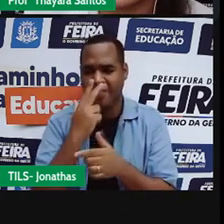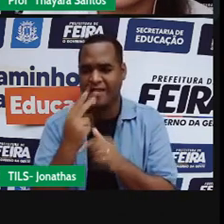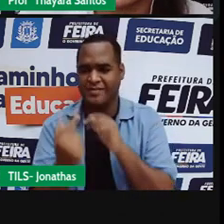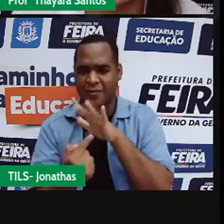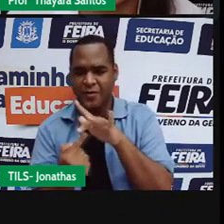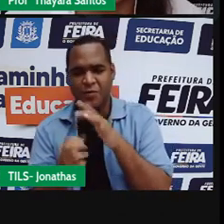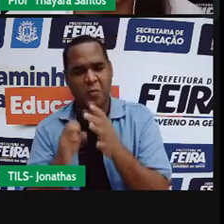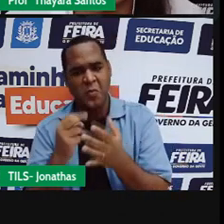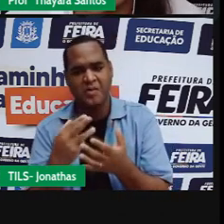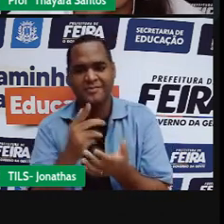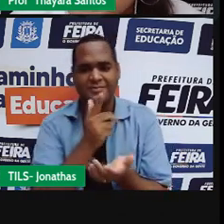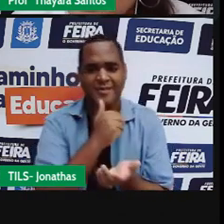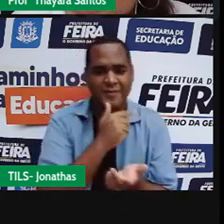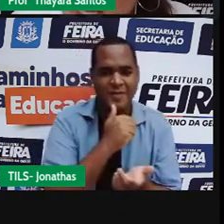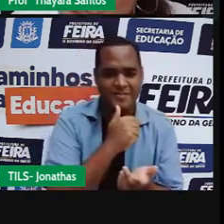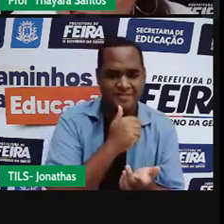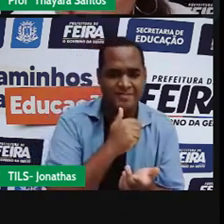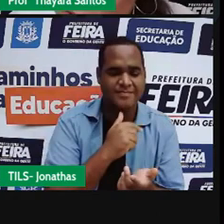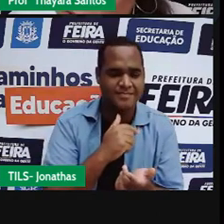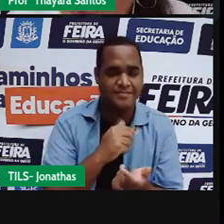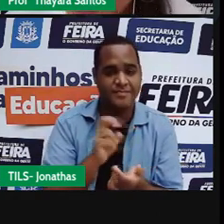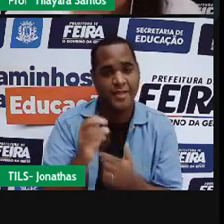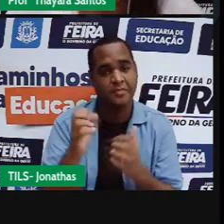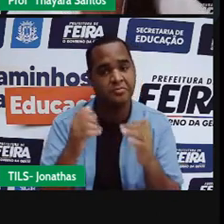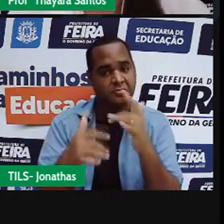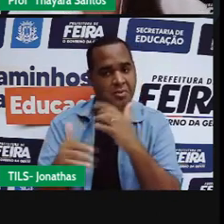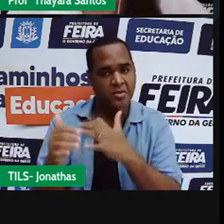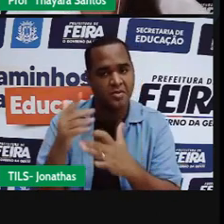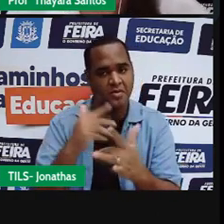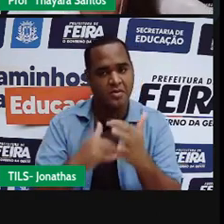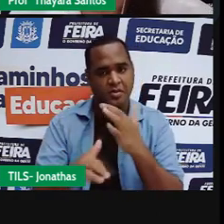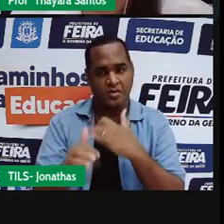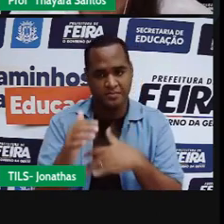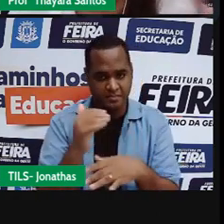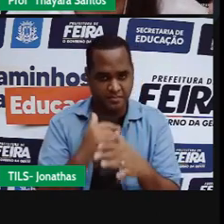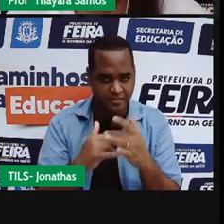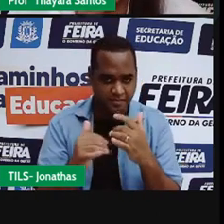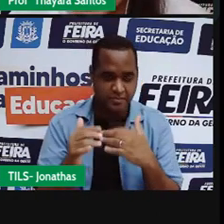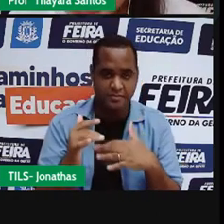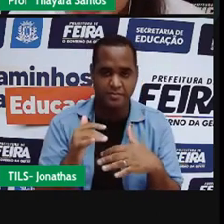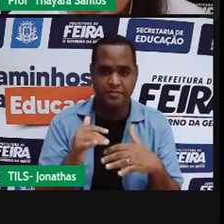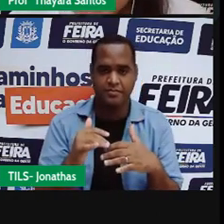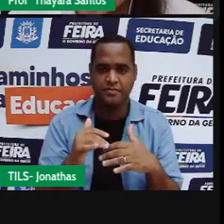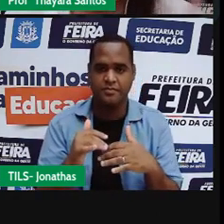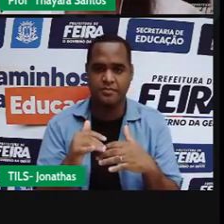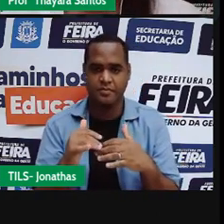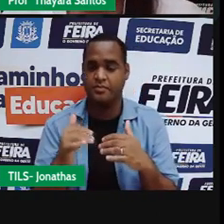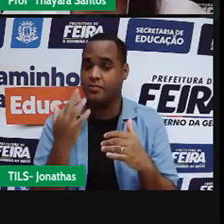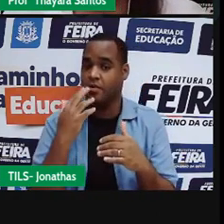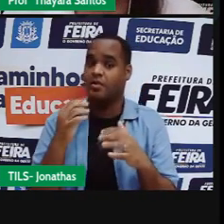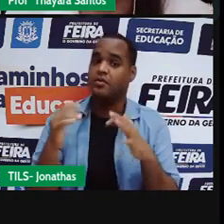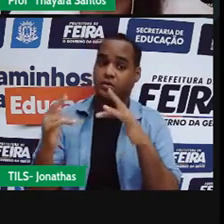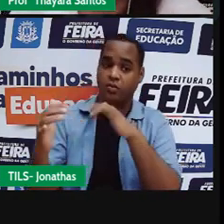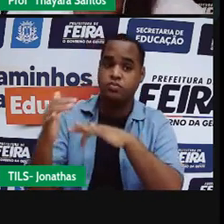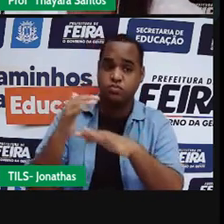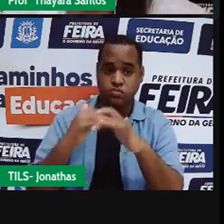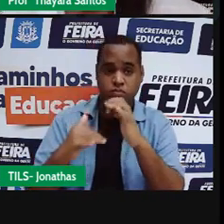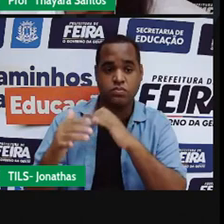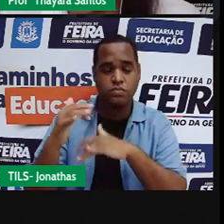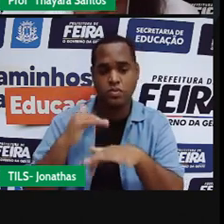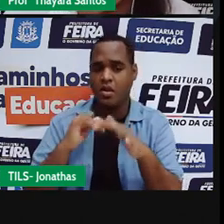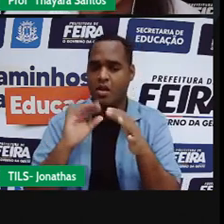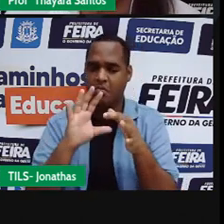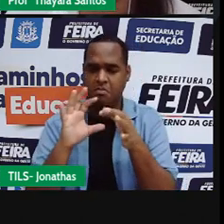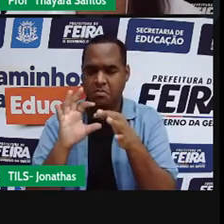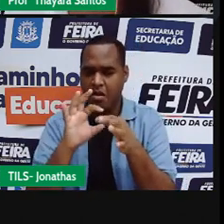é líquido? Elas estão se agitando, não estão frenéticas, mas estão se agitando. Estão